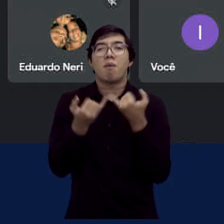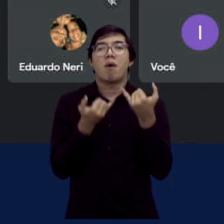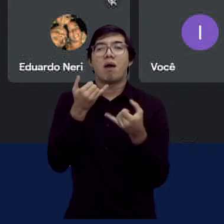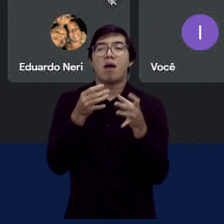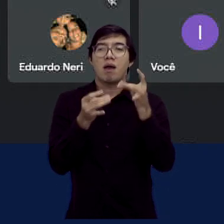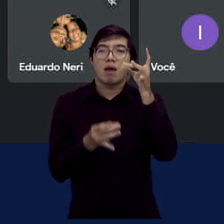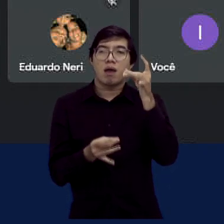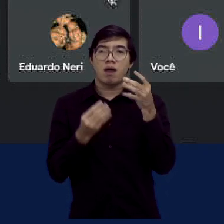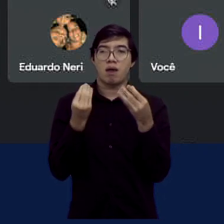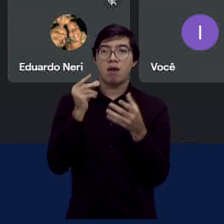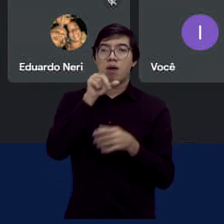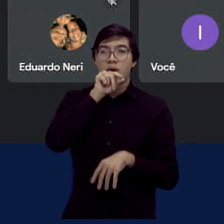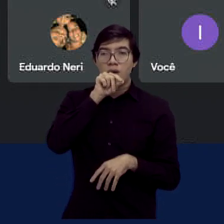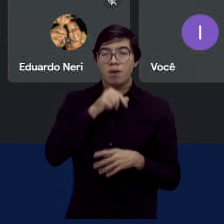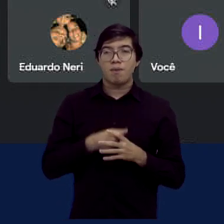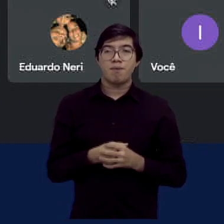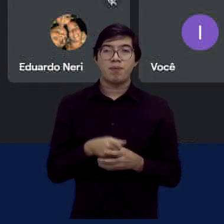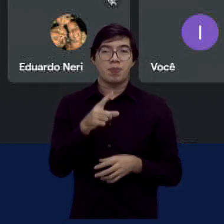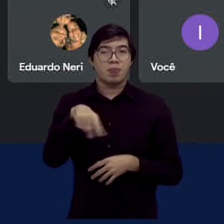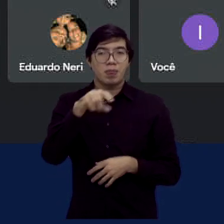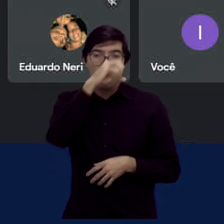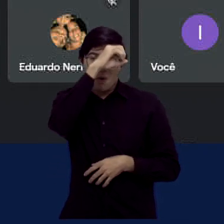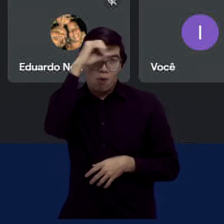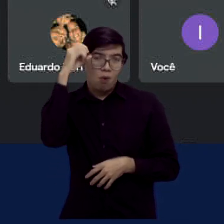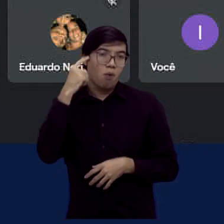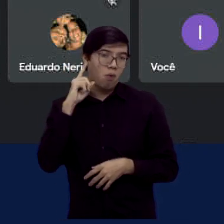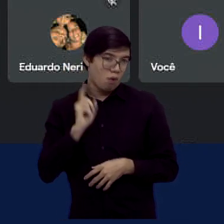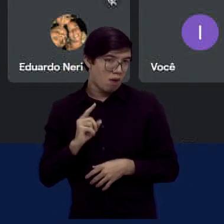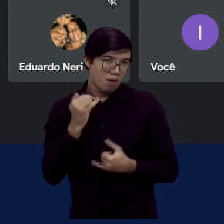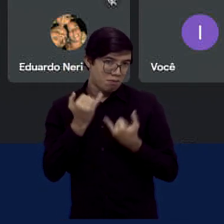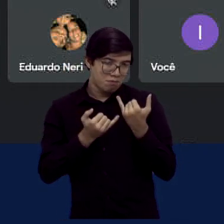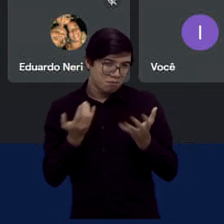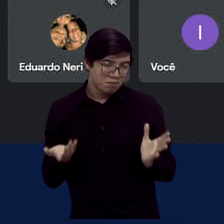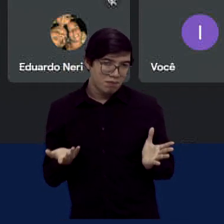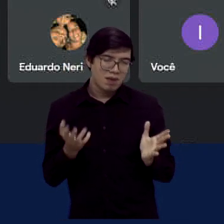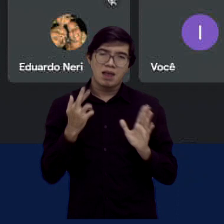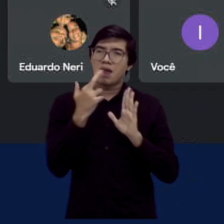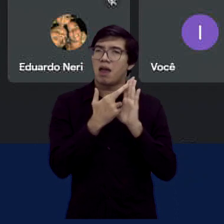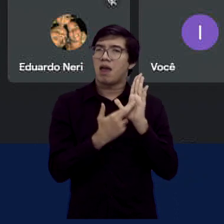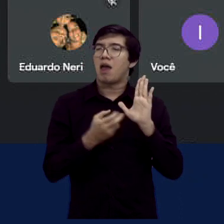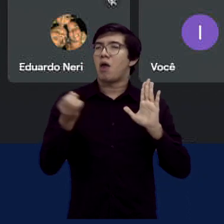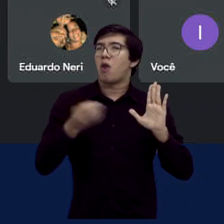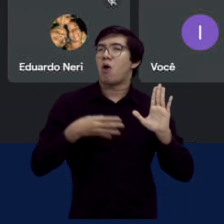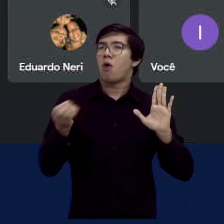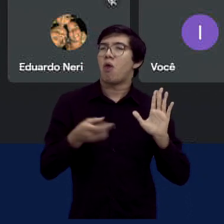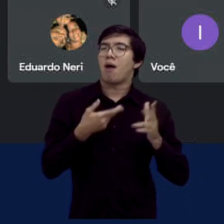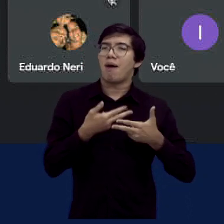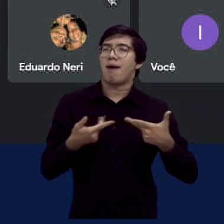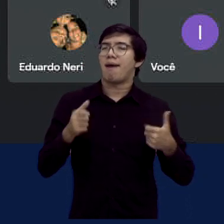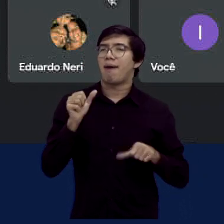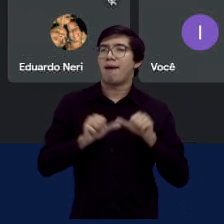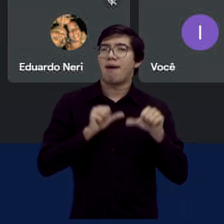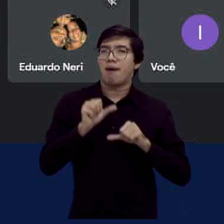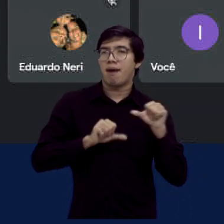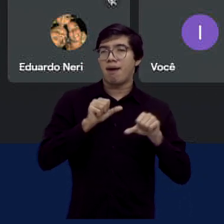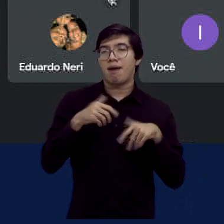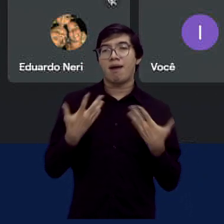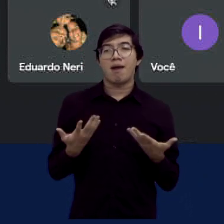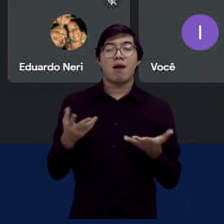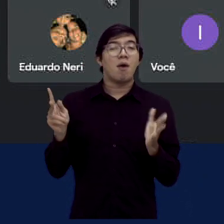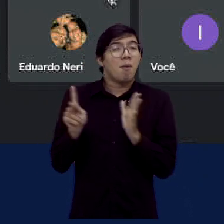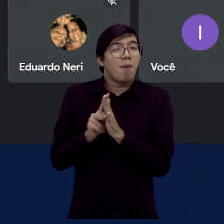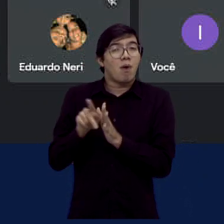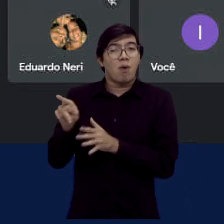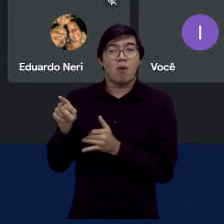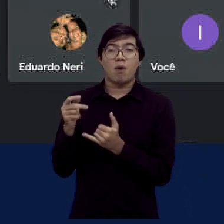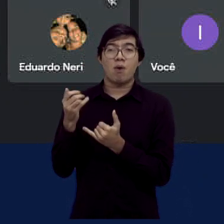E cada canto você vai, o pessoal inventa regra nova, né? Ou seja, o próprio Uno não sabe jogar a si próprio, né? O que é engraçado,